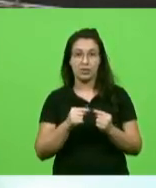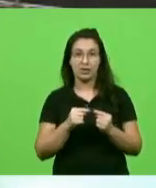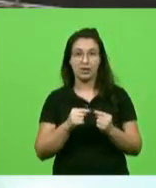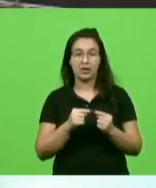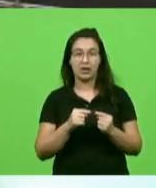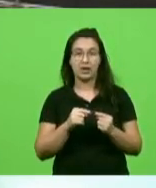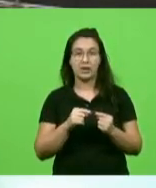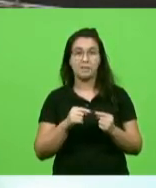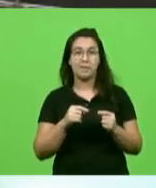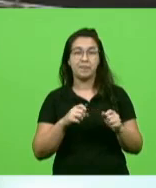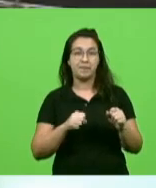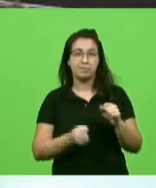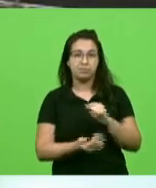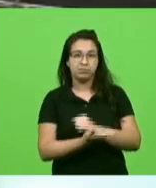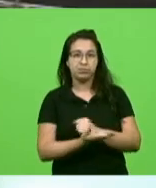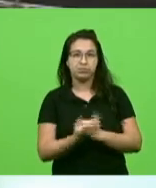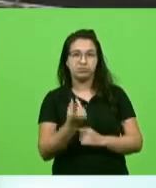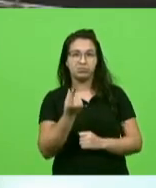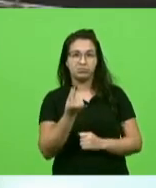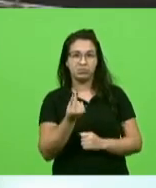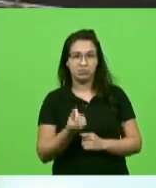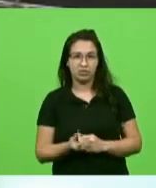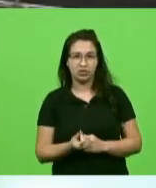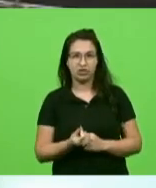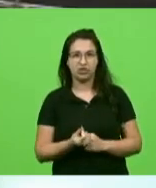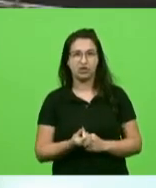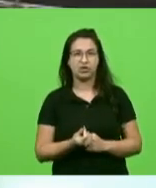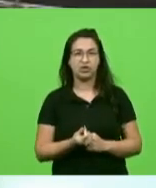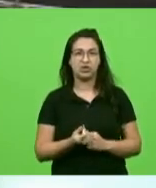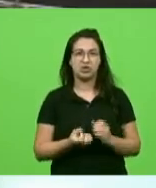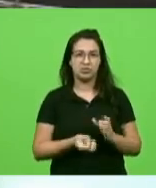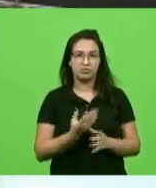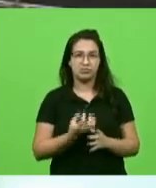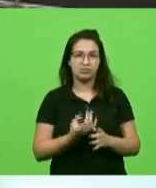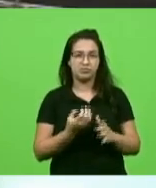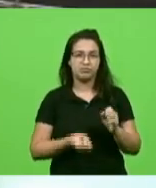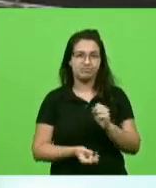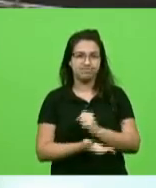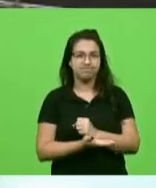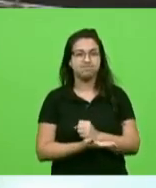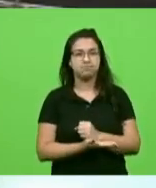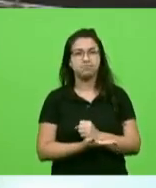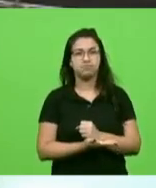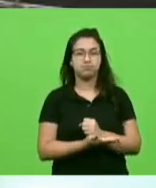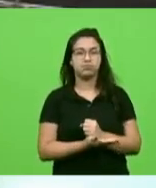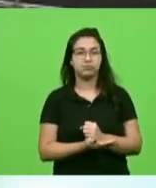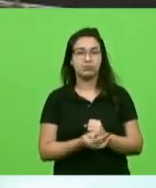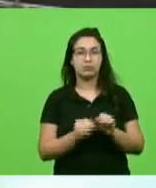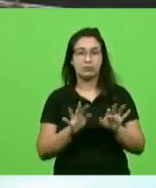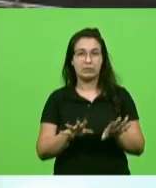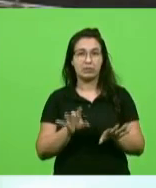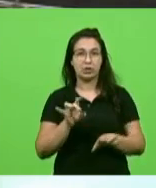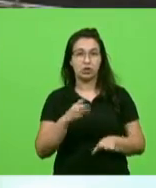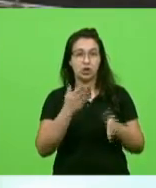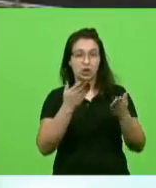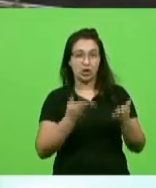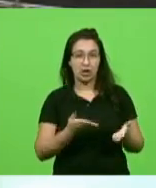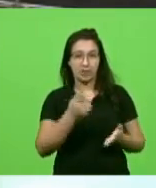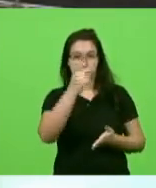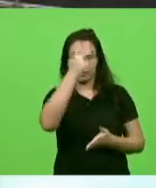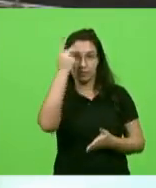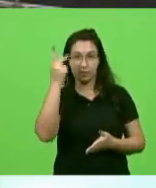se identifica o aporte de Valores para a conta do Governador Carlos Moisés ou para pessoas do seu